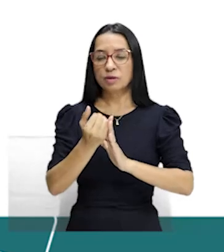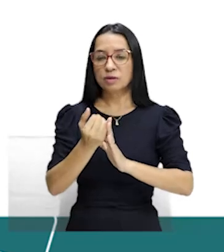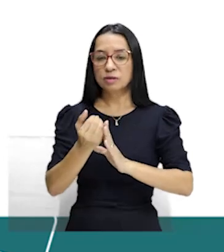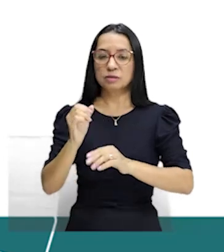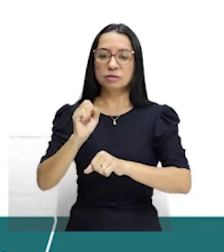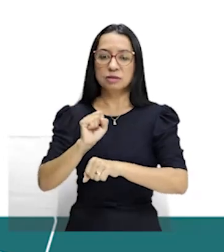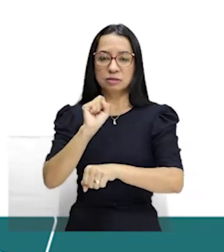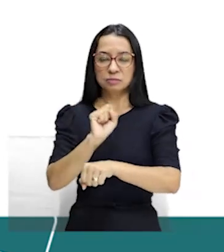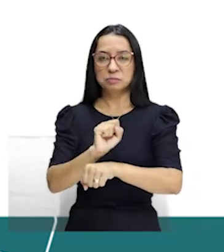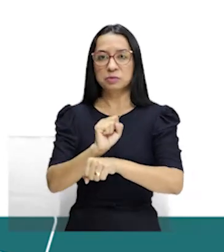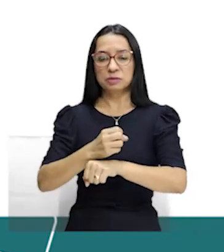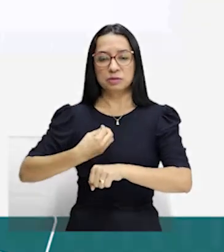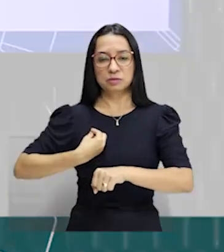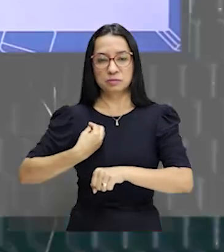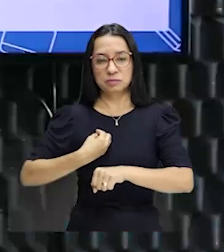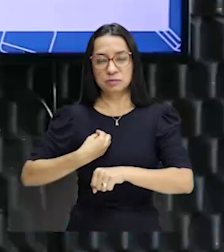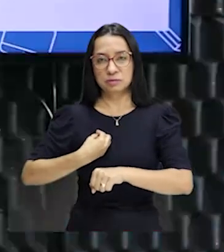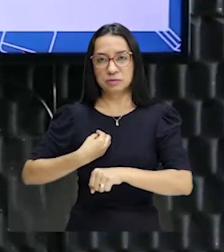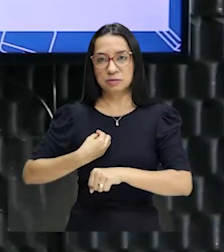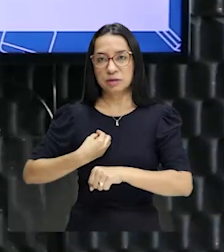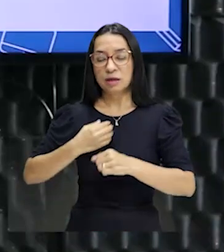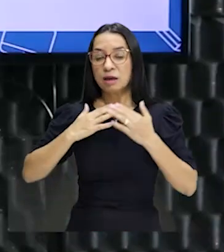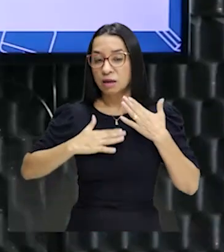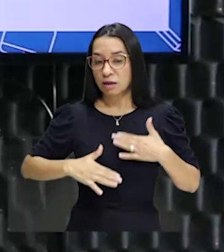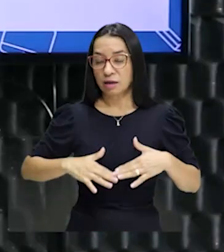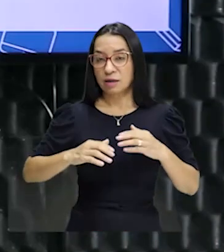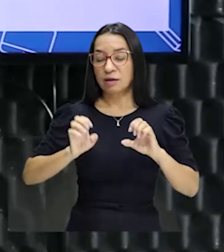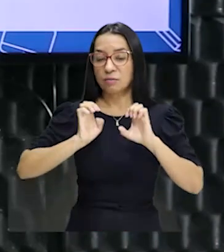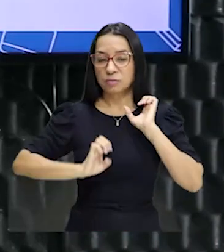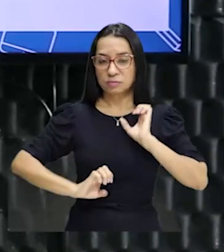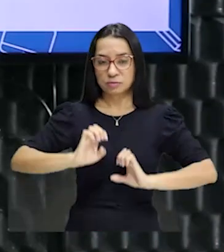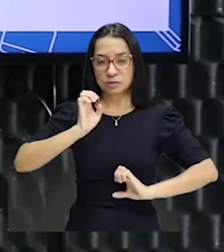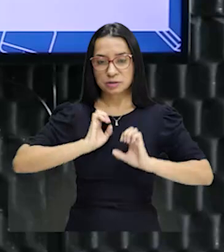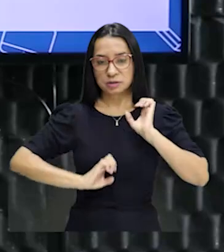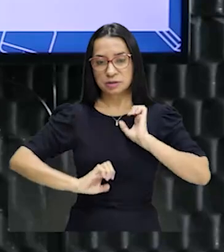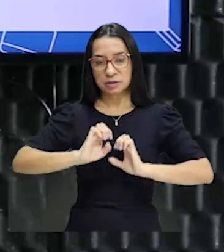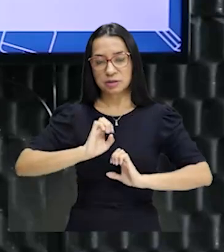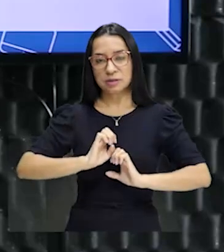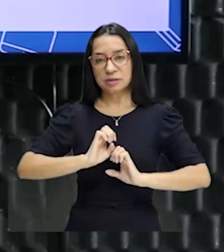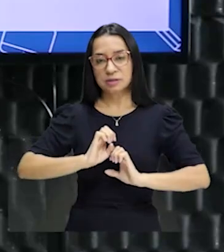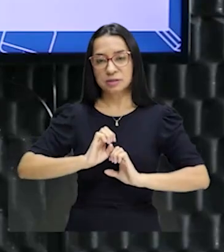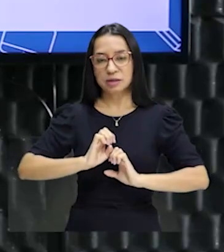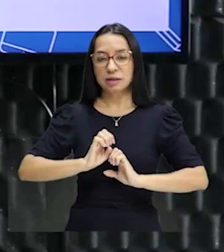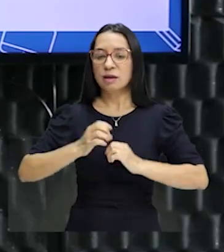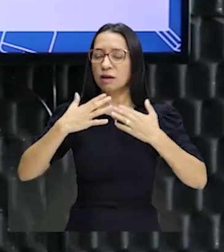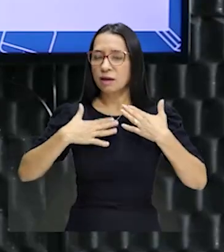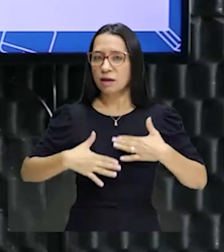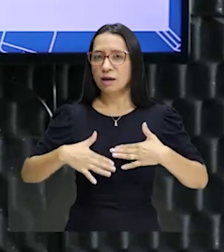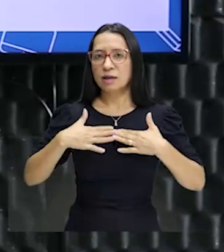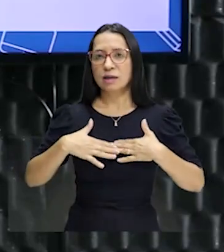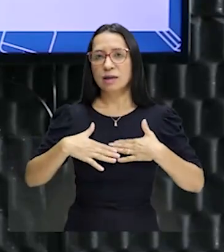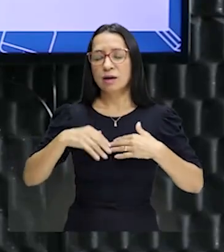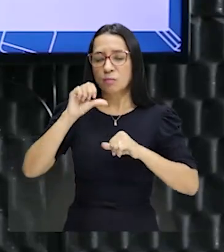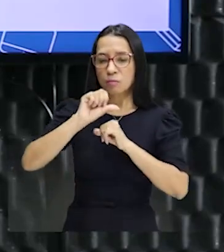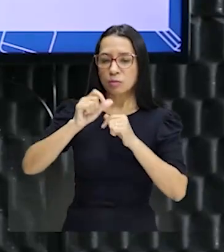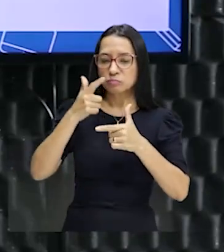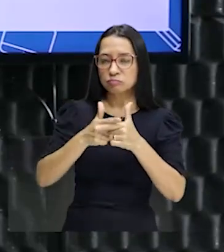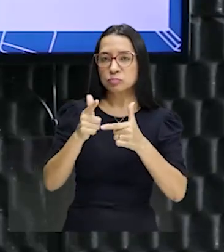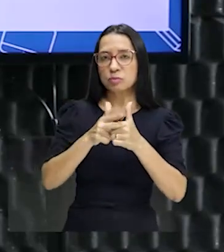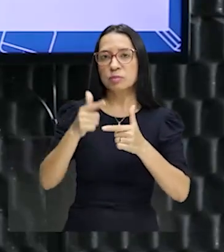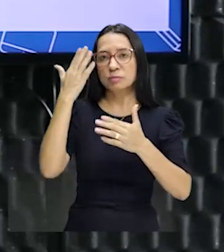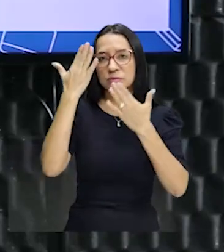alivia o estresse, alivia os transtornos psicológicos. Esses aqui são alguns dos benefícios que o